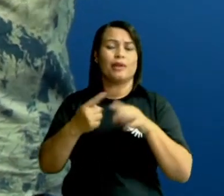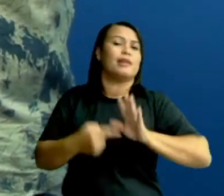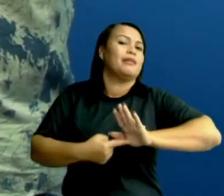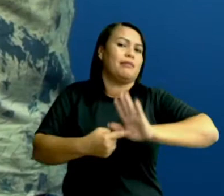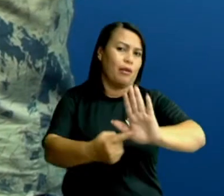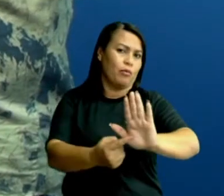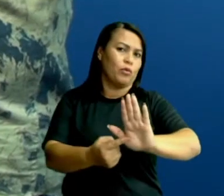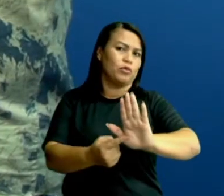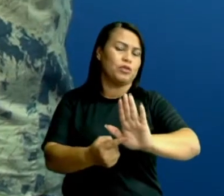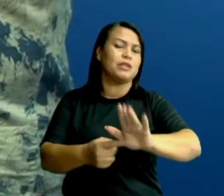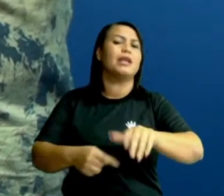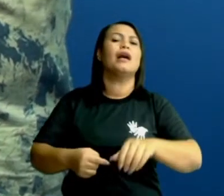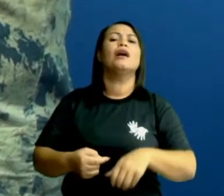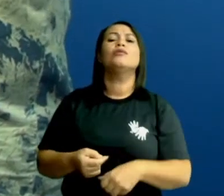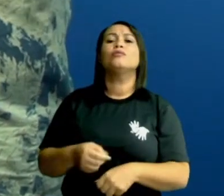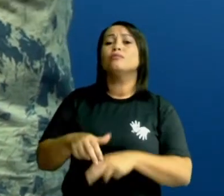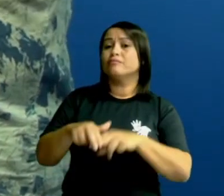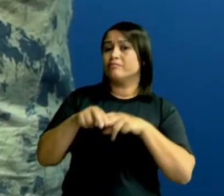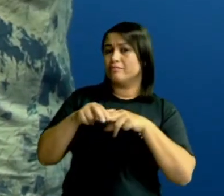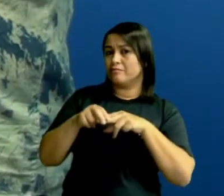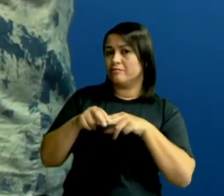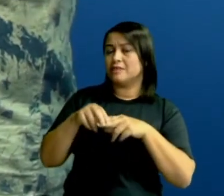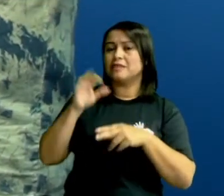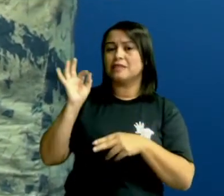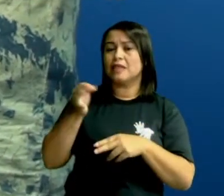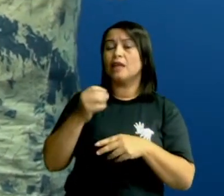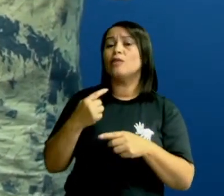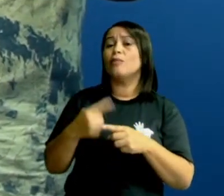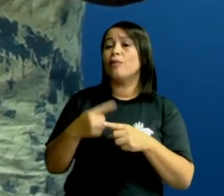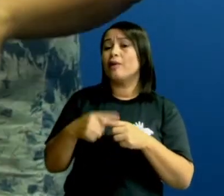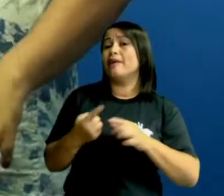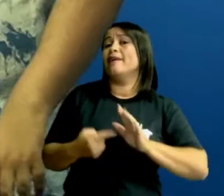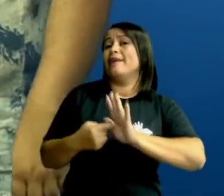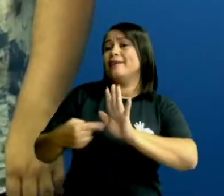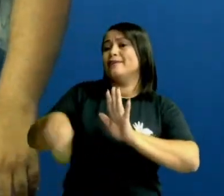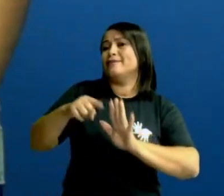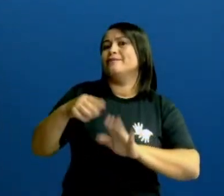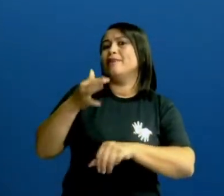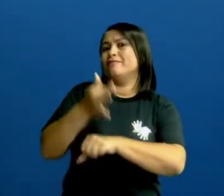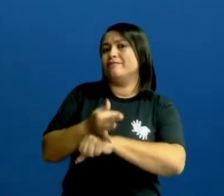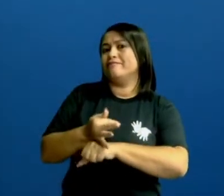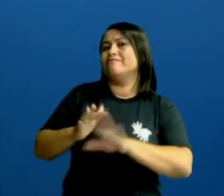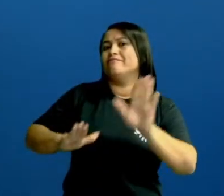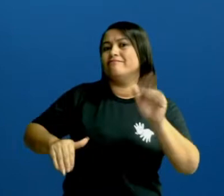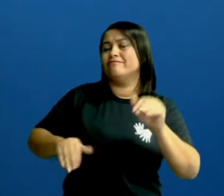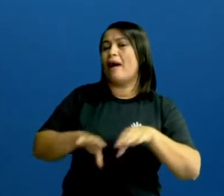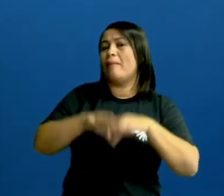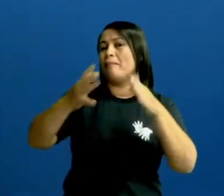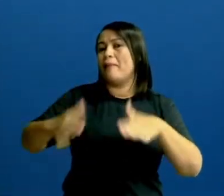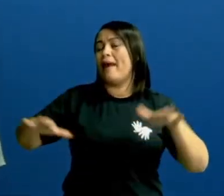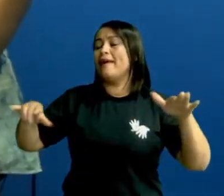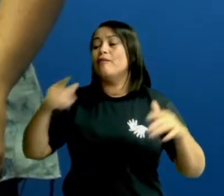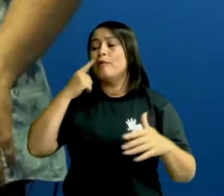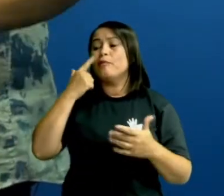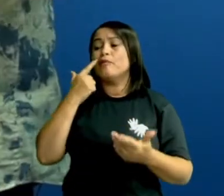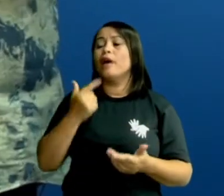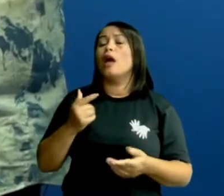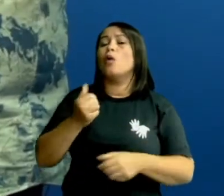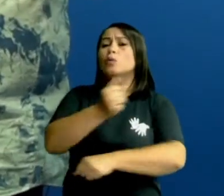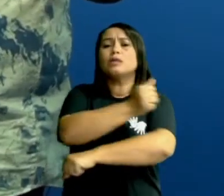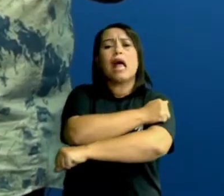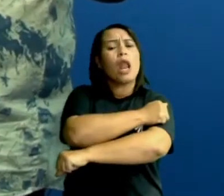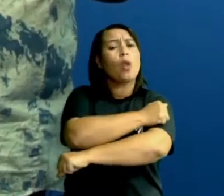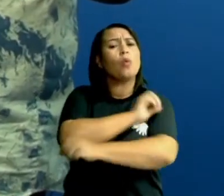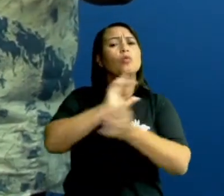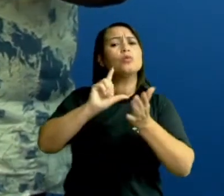causa, o motivo, a razão pelo qual os alunos não foram à praia. Os alunos chegaram atrasados.